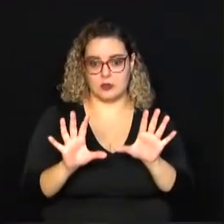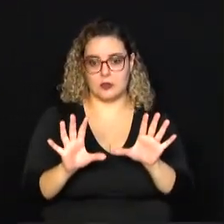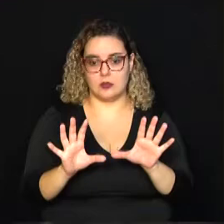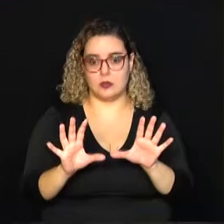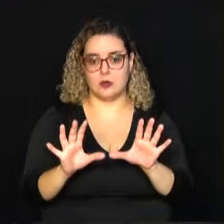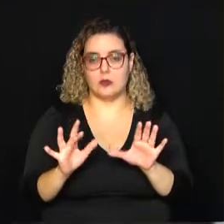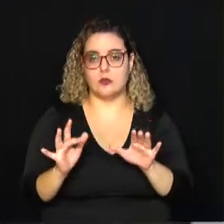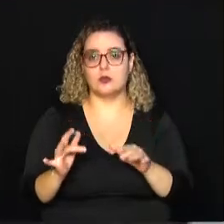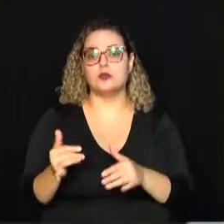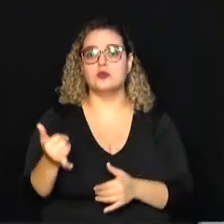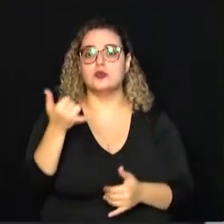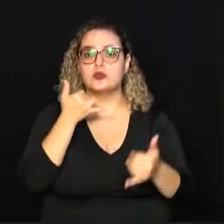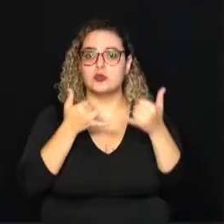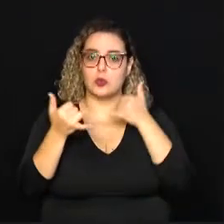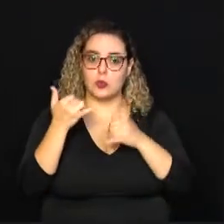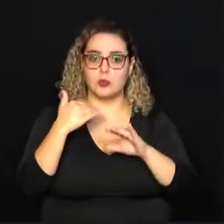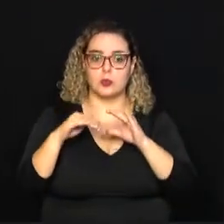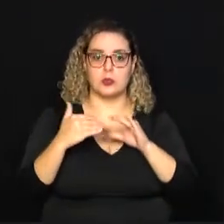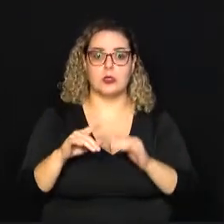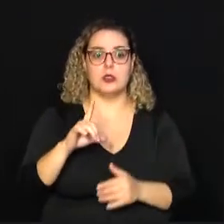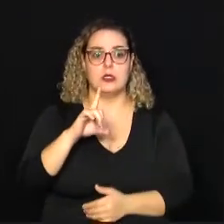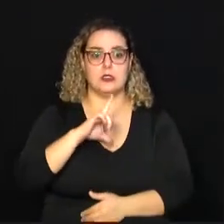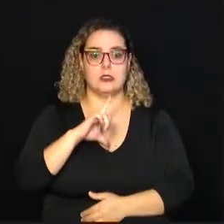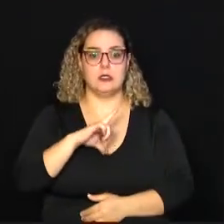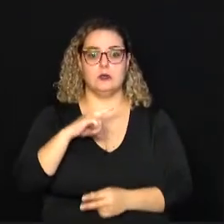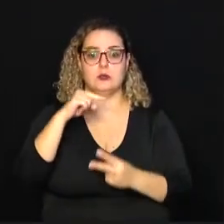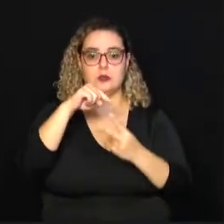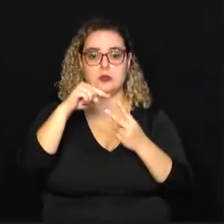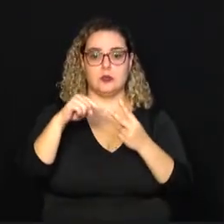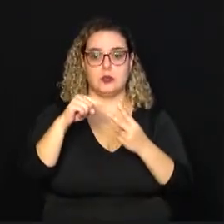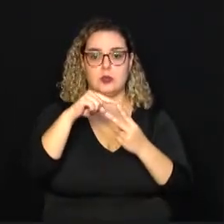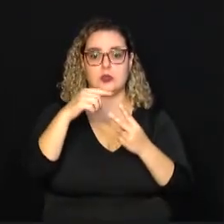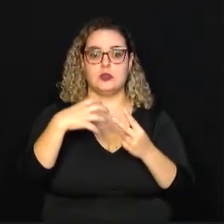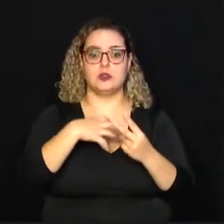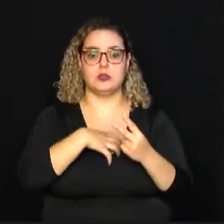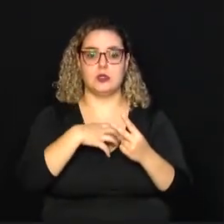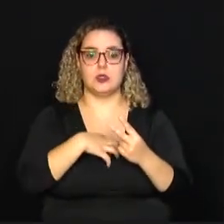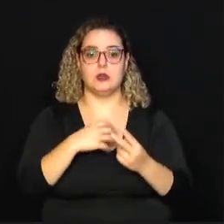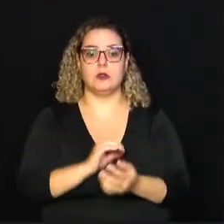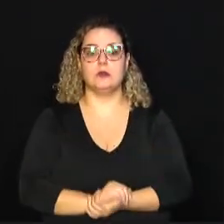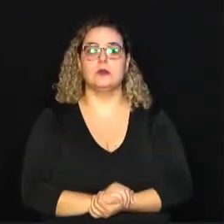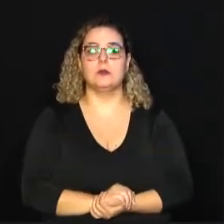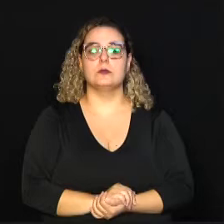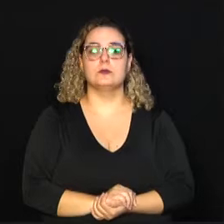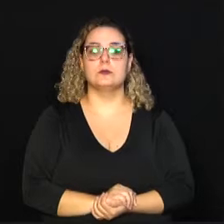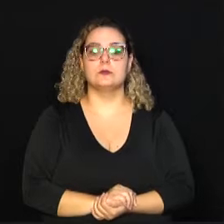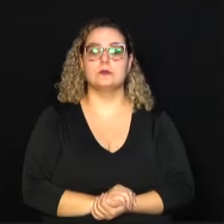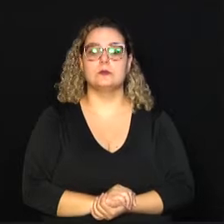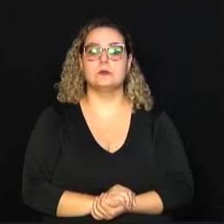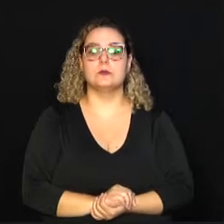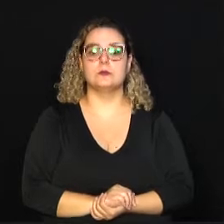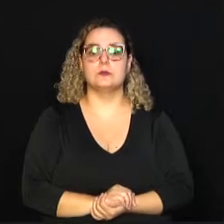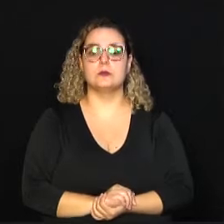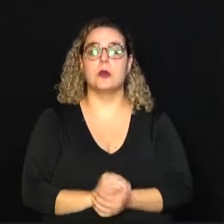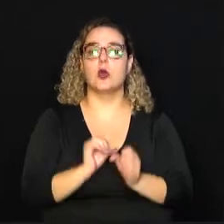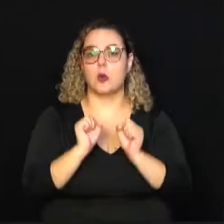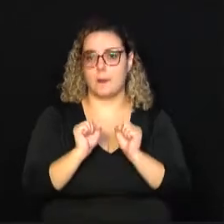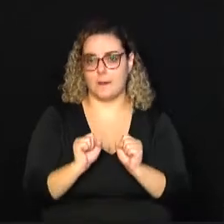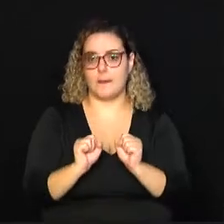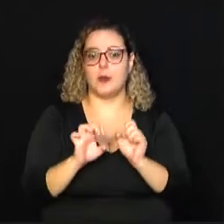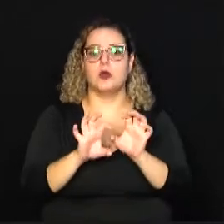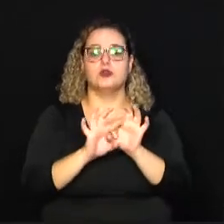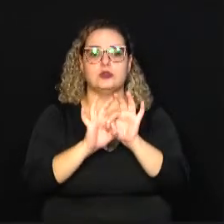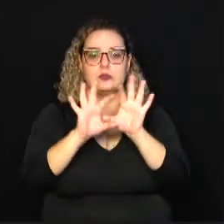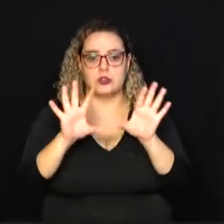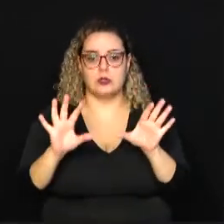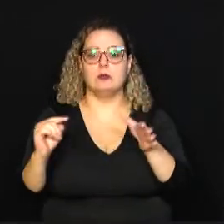mas só para reforçar. Nós temos duas formas de contatos aqui, que o pessoal tem disponibilizado para a gente para